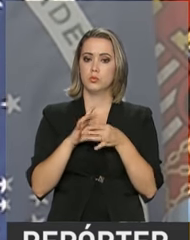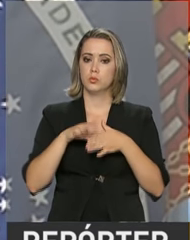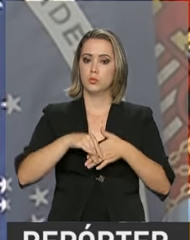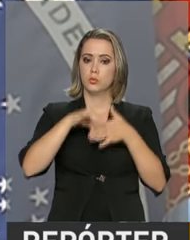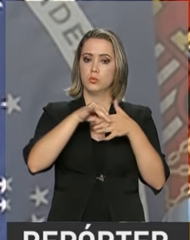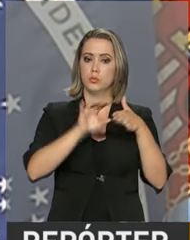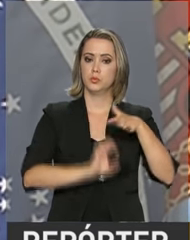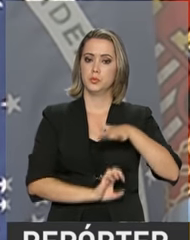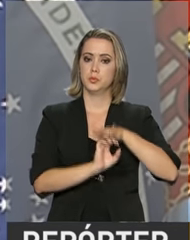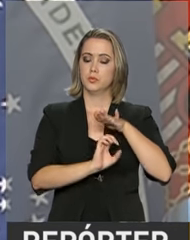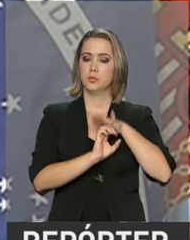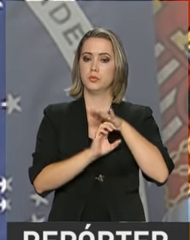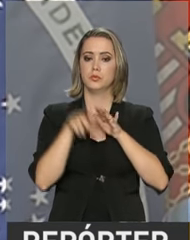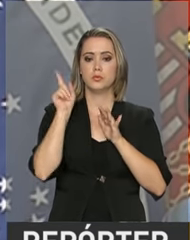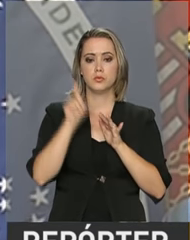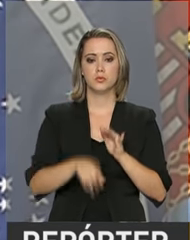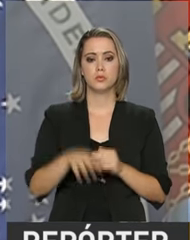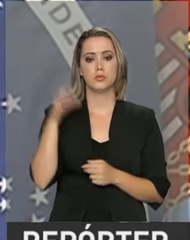absolutamente